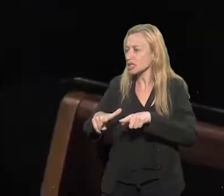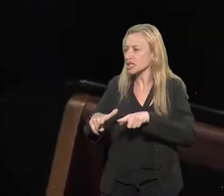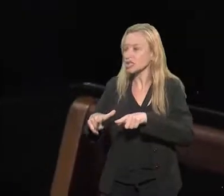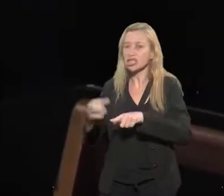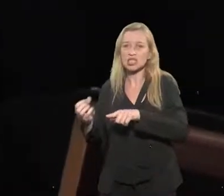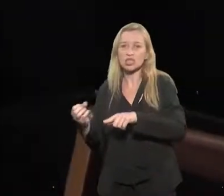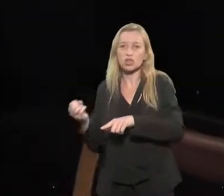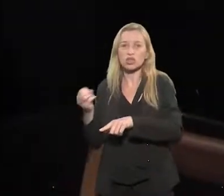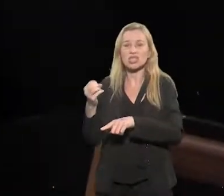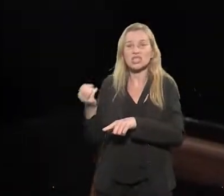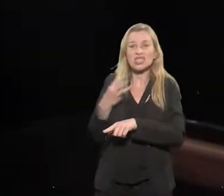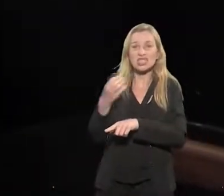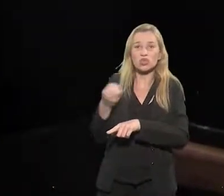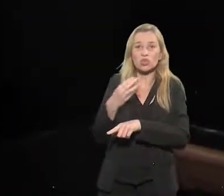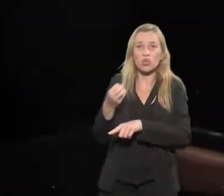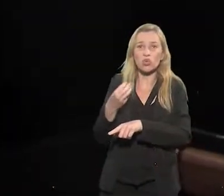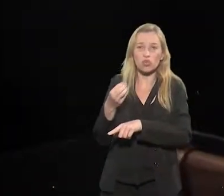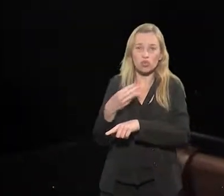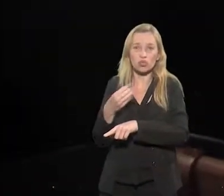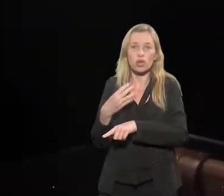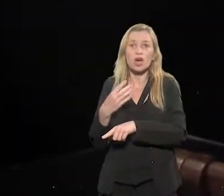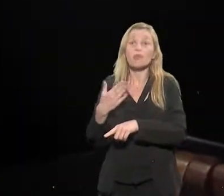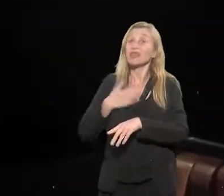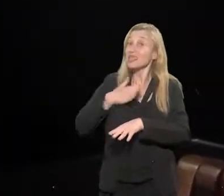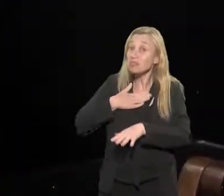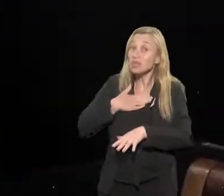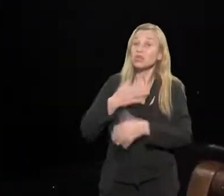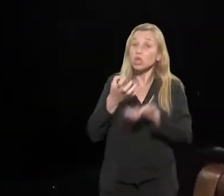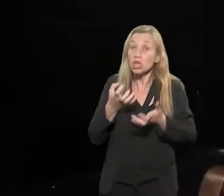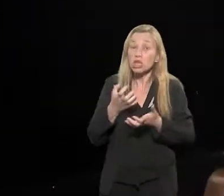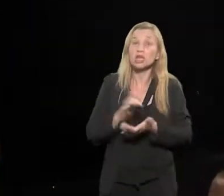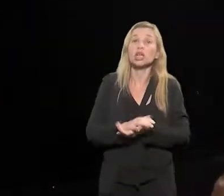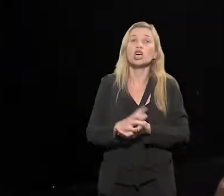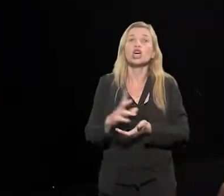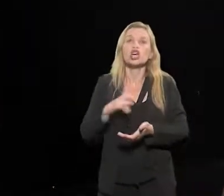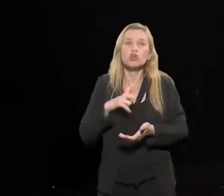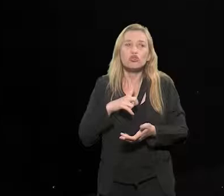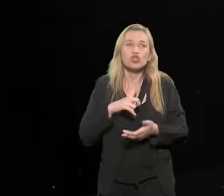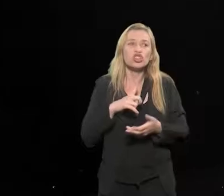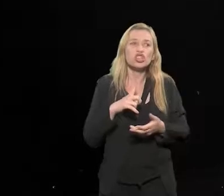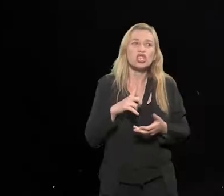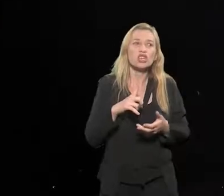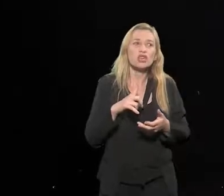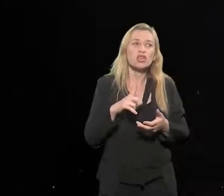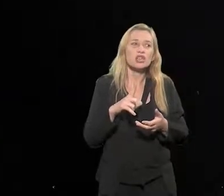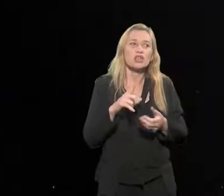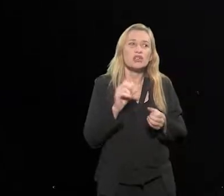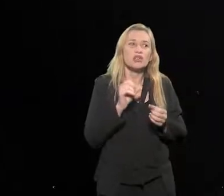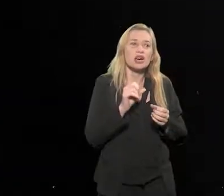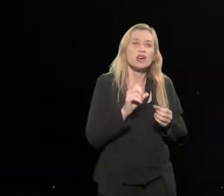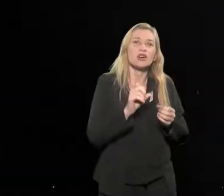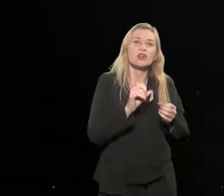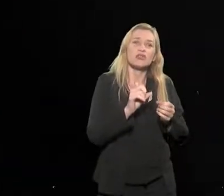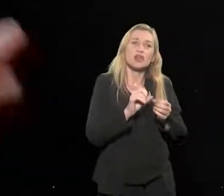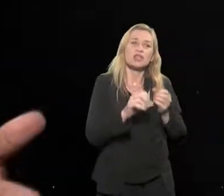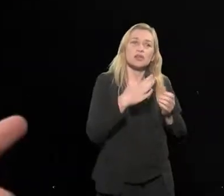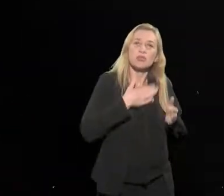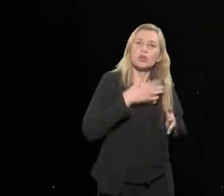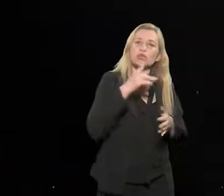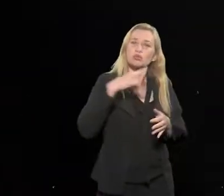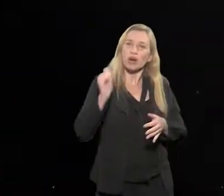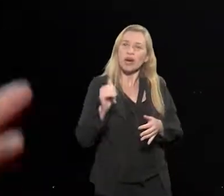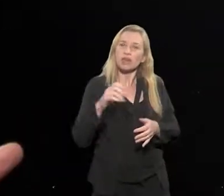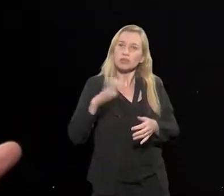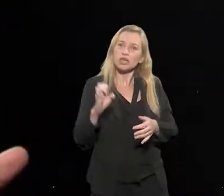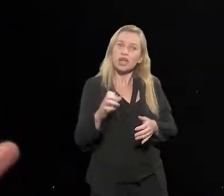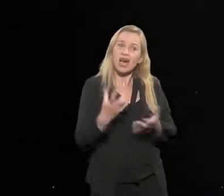trabalhasse desde cedo, isso foi uma coisa muito minha mesmo, assim. E eu, inclusive, tinha que convencer os meus pais que eu